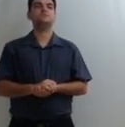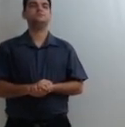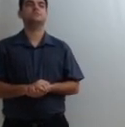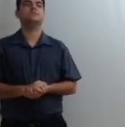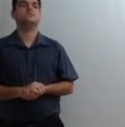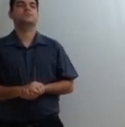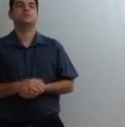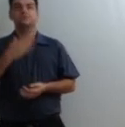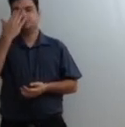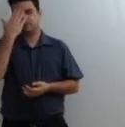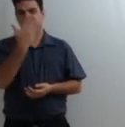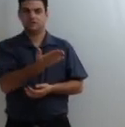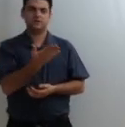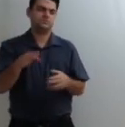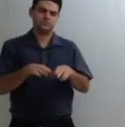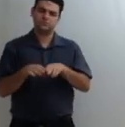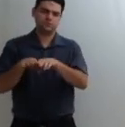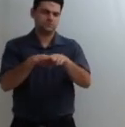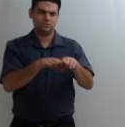há divergência.